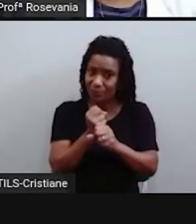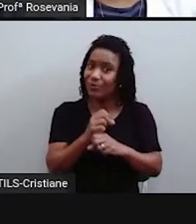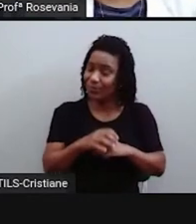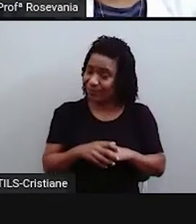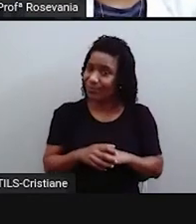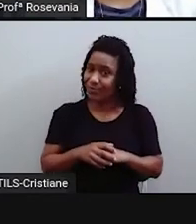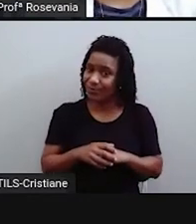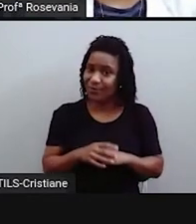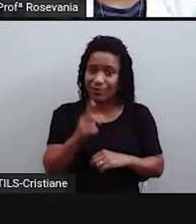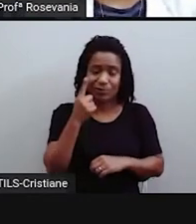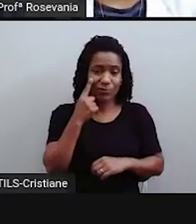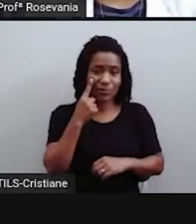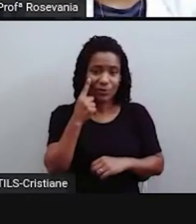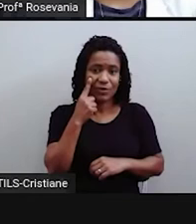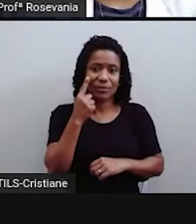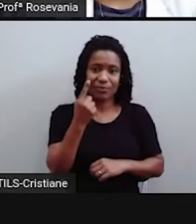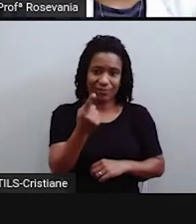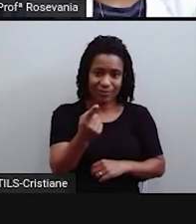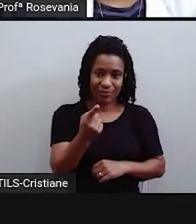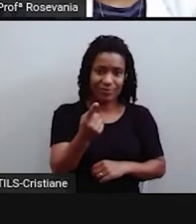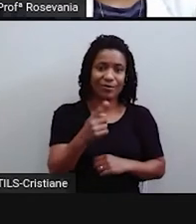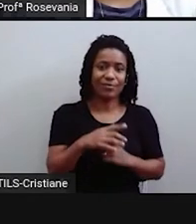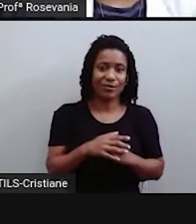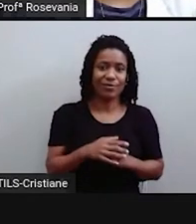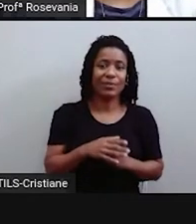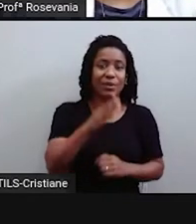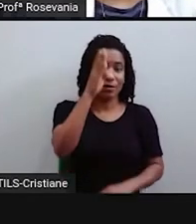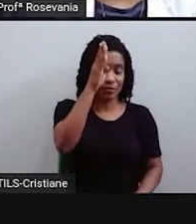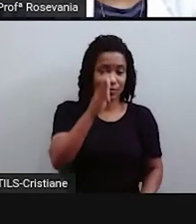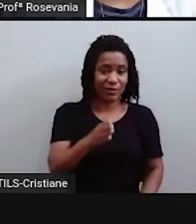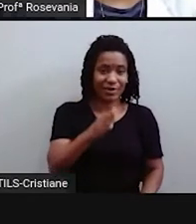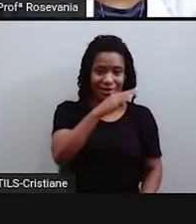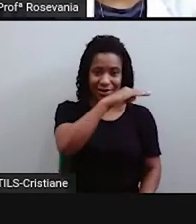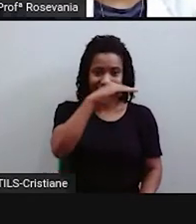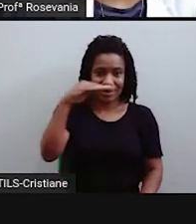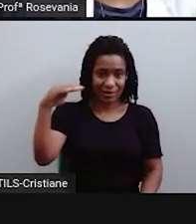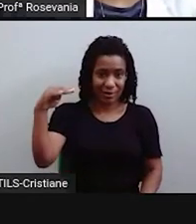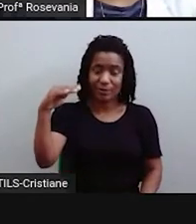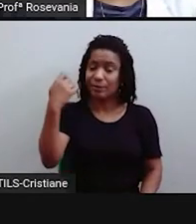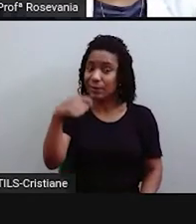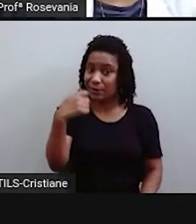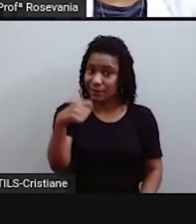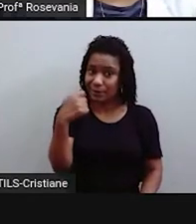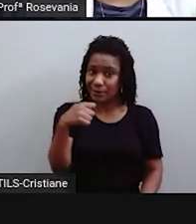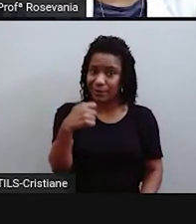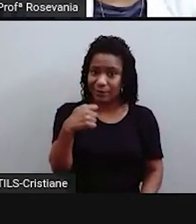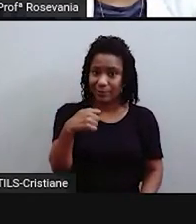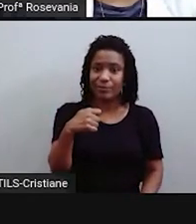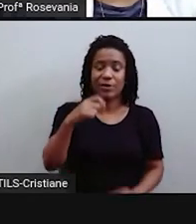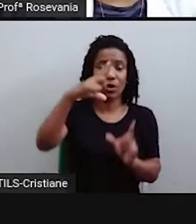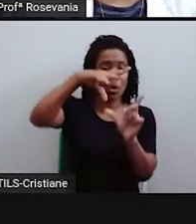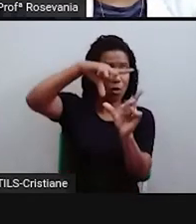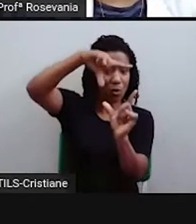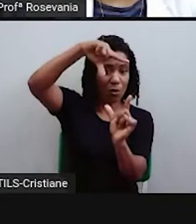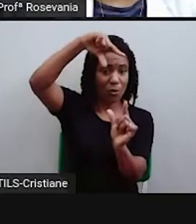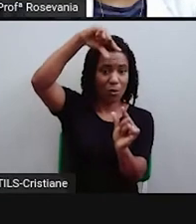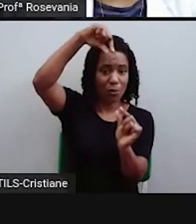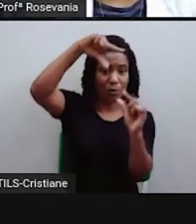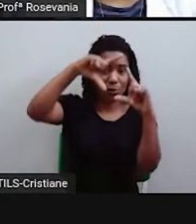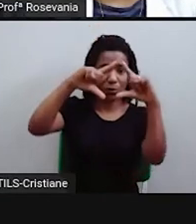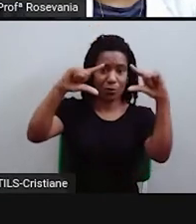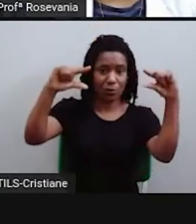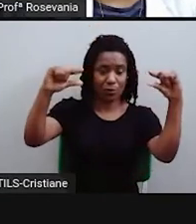nossa circunferência, você vai dividir tudo em ângulos. Aí o que, que acontece? Eu peguei aqui e dividi